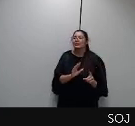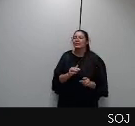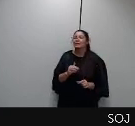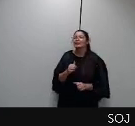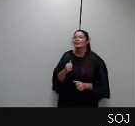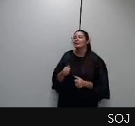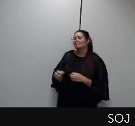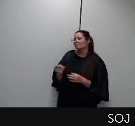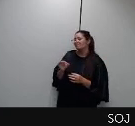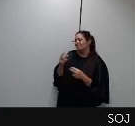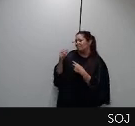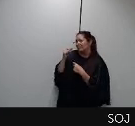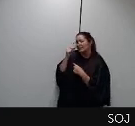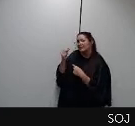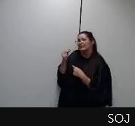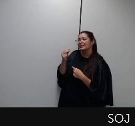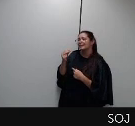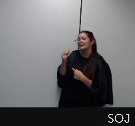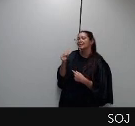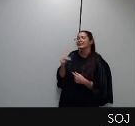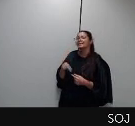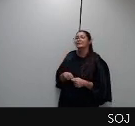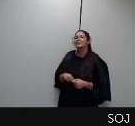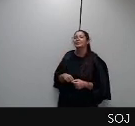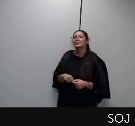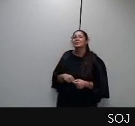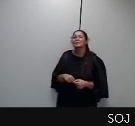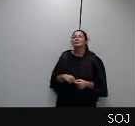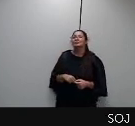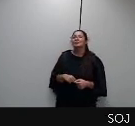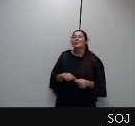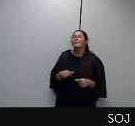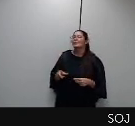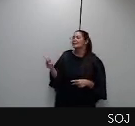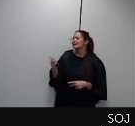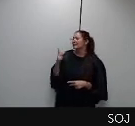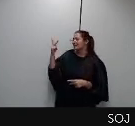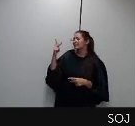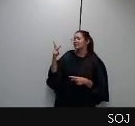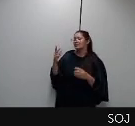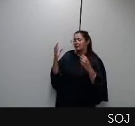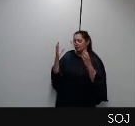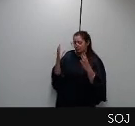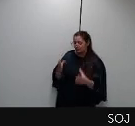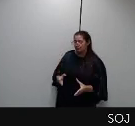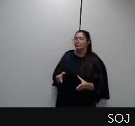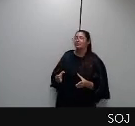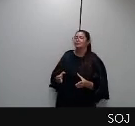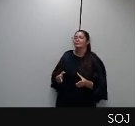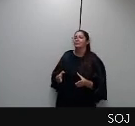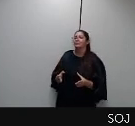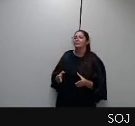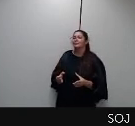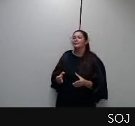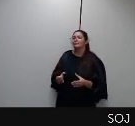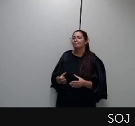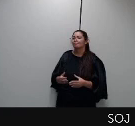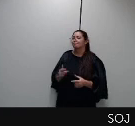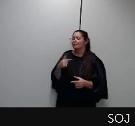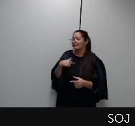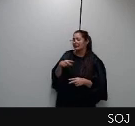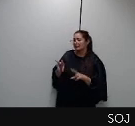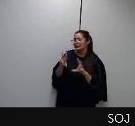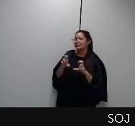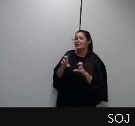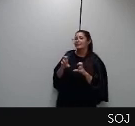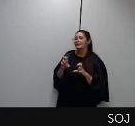começa a turma já já teve que atuar mas está vencido esse caso me parece muito Napoleão que nesse aspecto assim hoje a gente